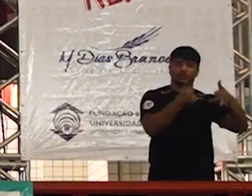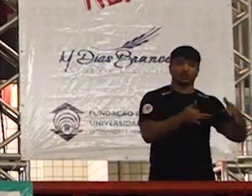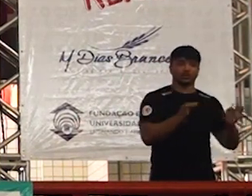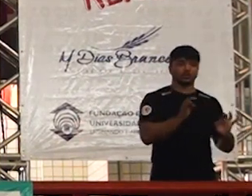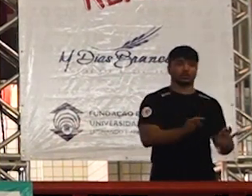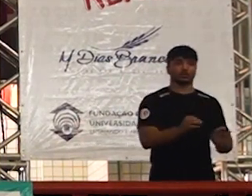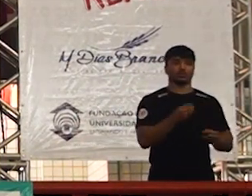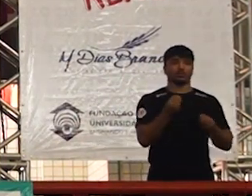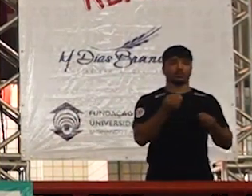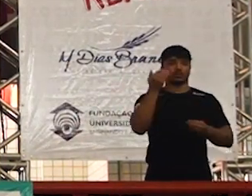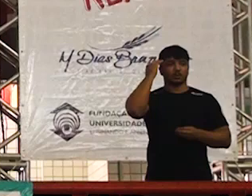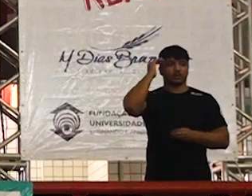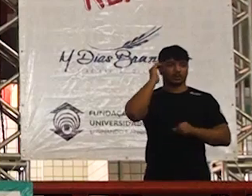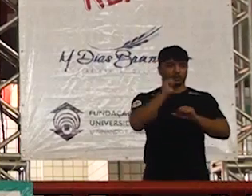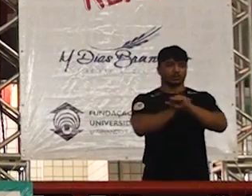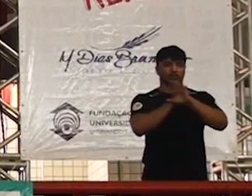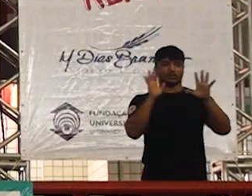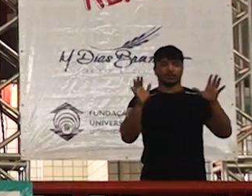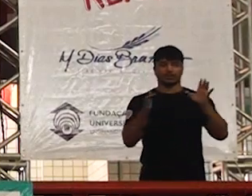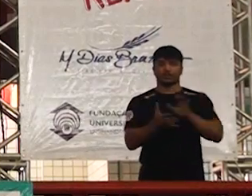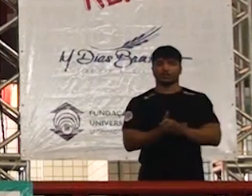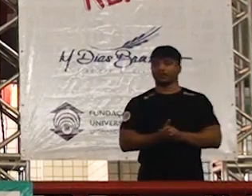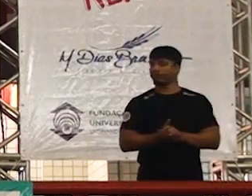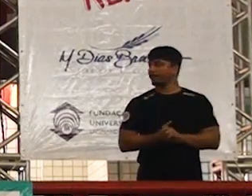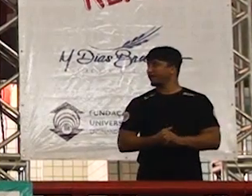explicadinha para ele compreender, tá bom?